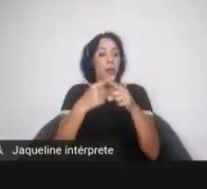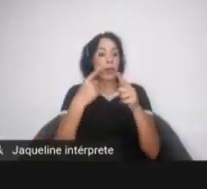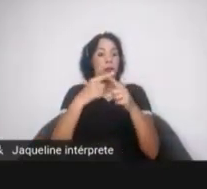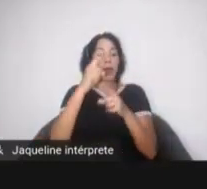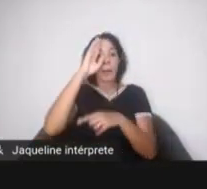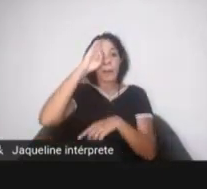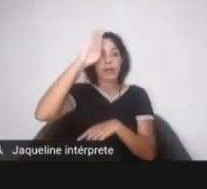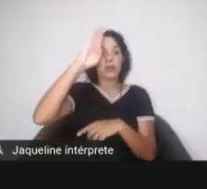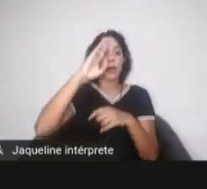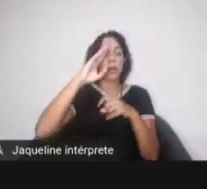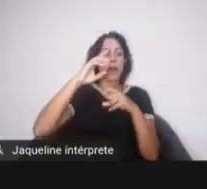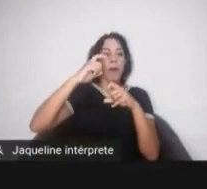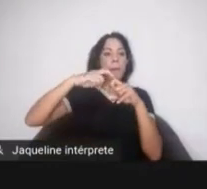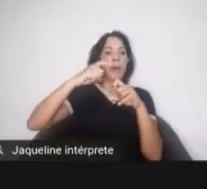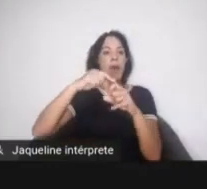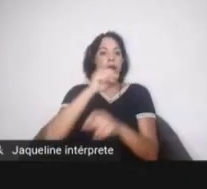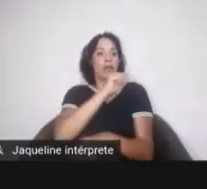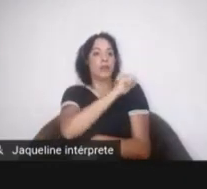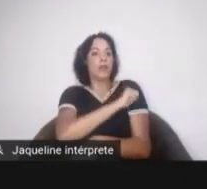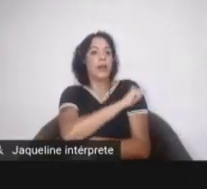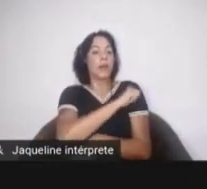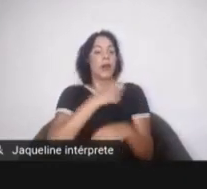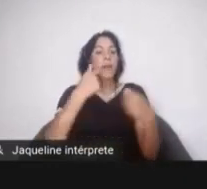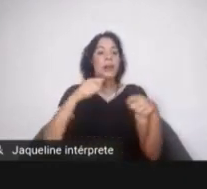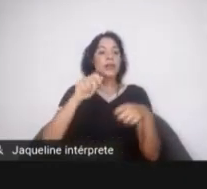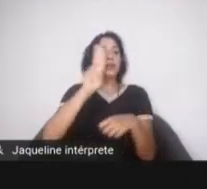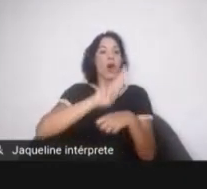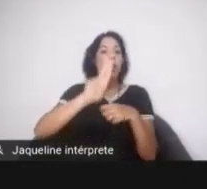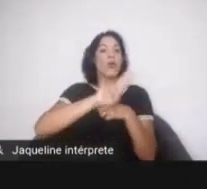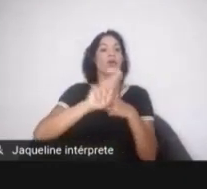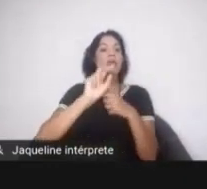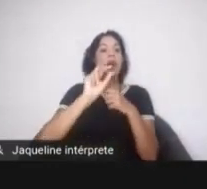profissionais de saúde à frente, para poderem estar,